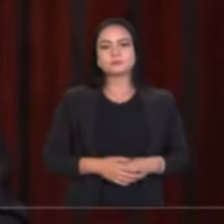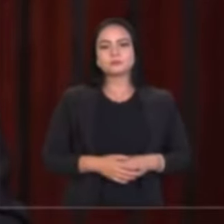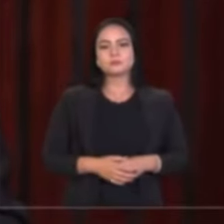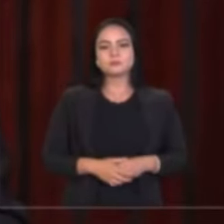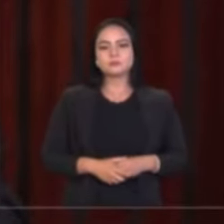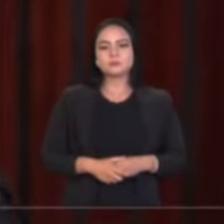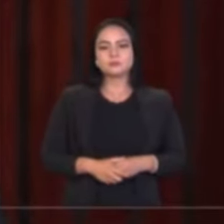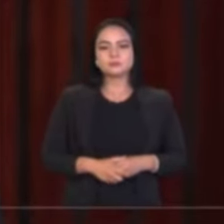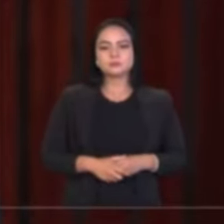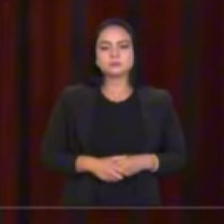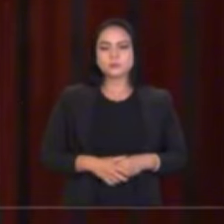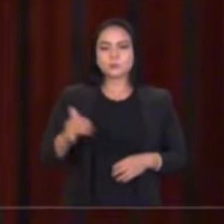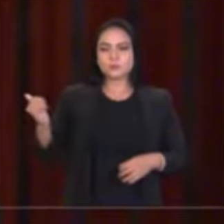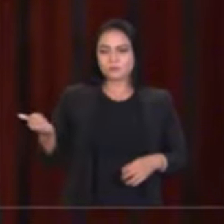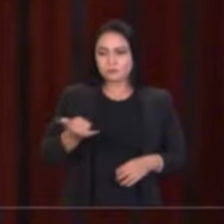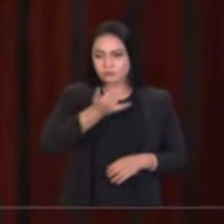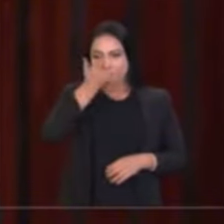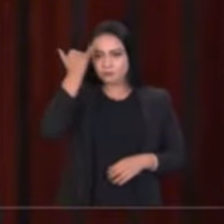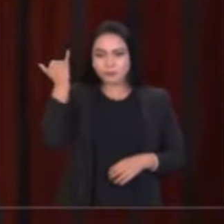onde